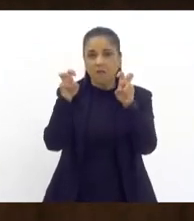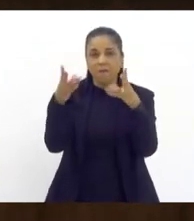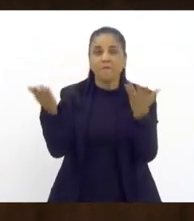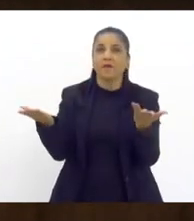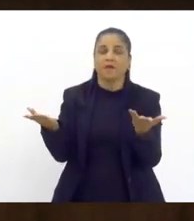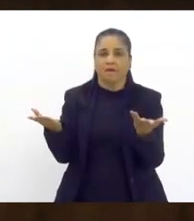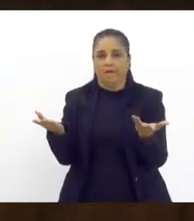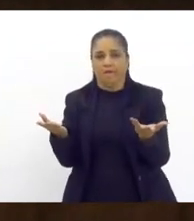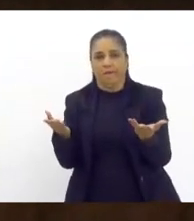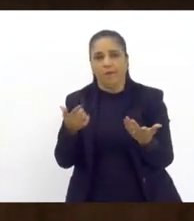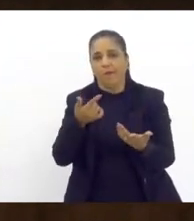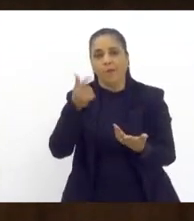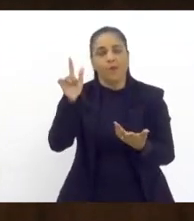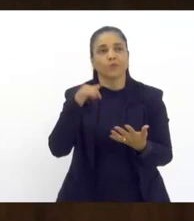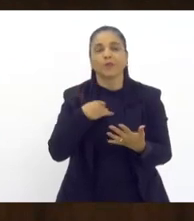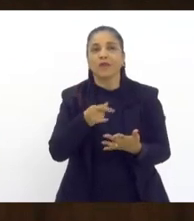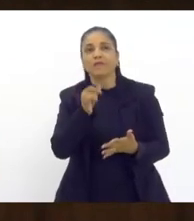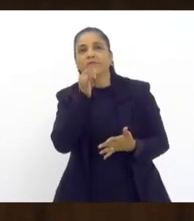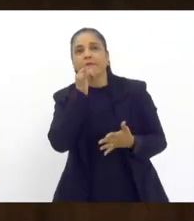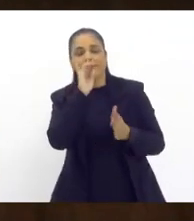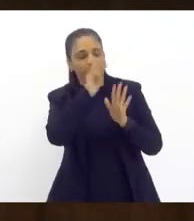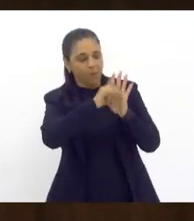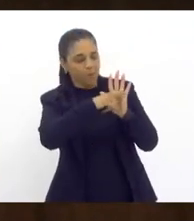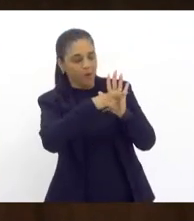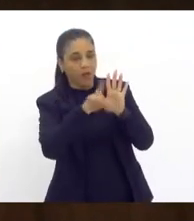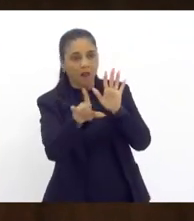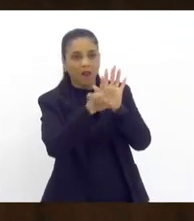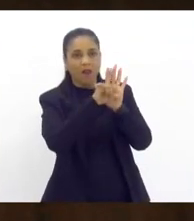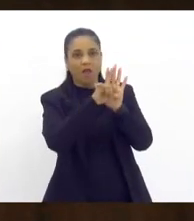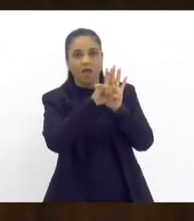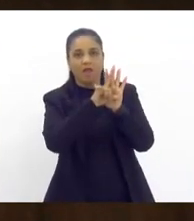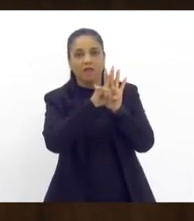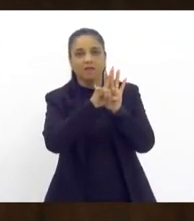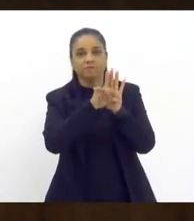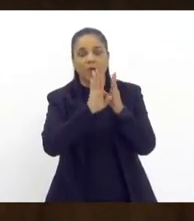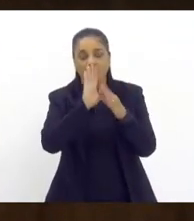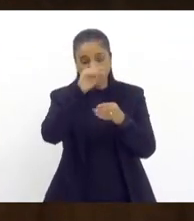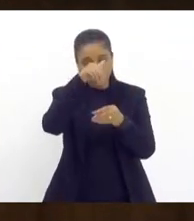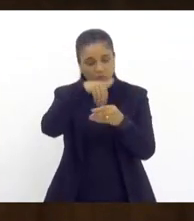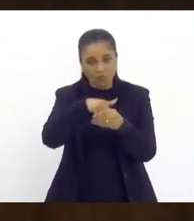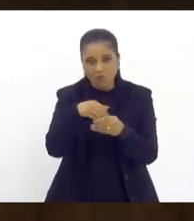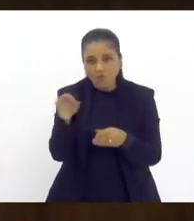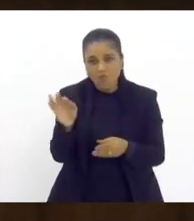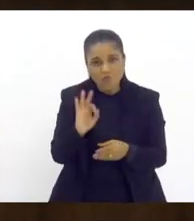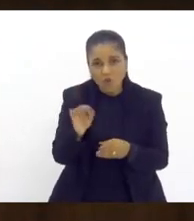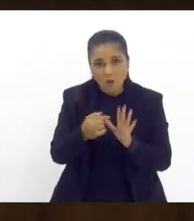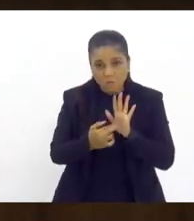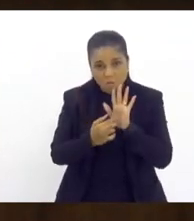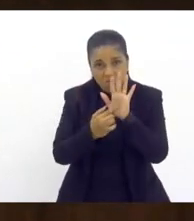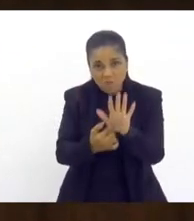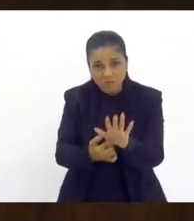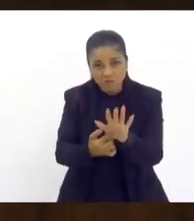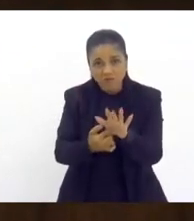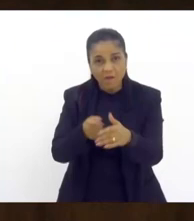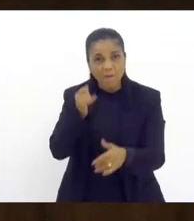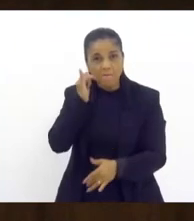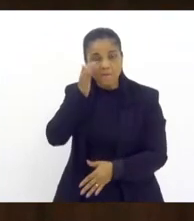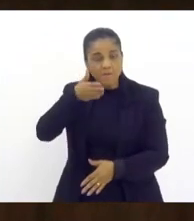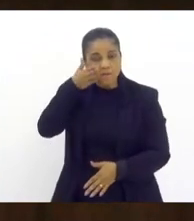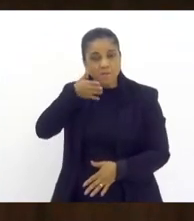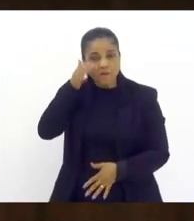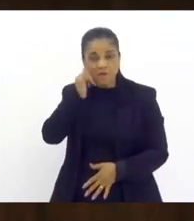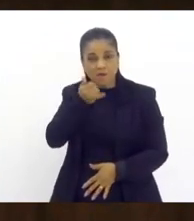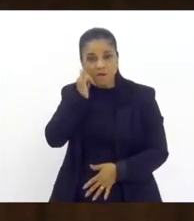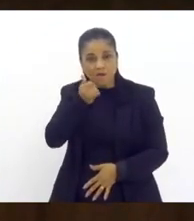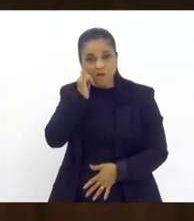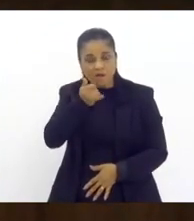candente. O senhor apresenta um projeto de lei, mesmo que não vá votar. O fato de o senhor apresentar, o senhor vai fazer um discurso, vai falar do projeto,